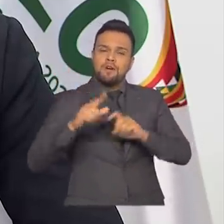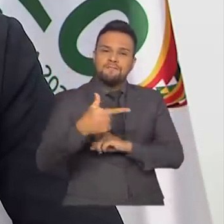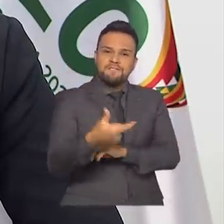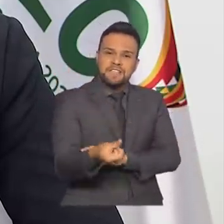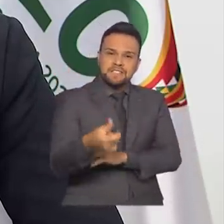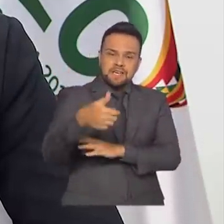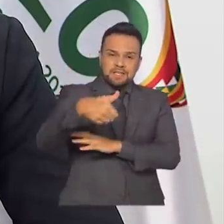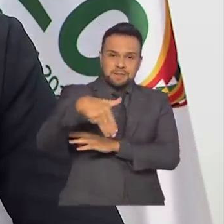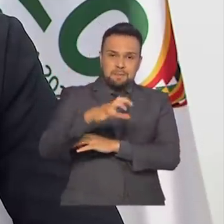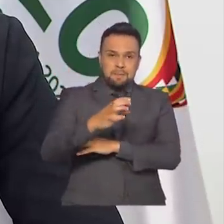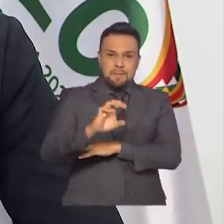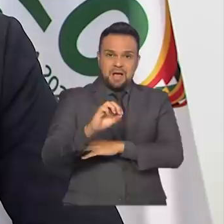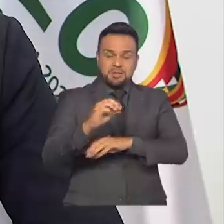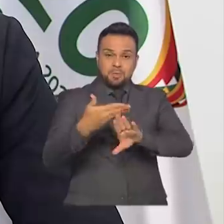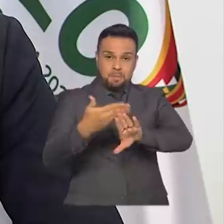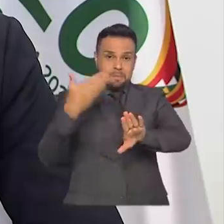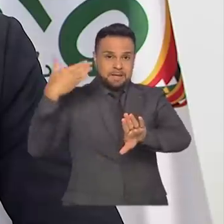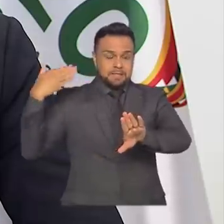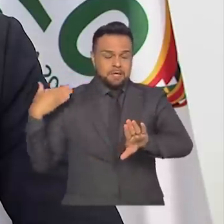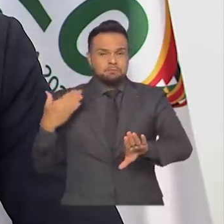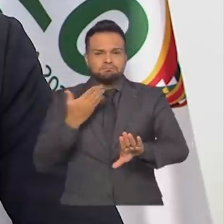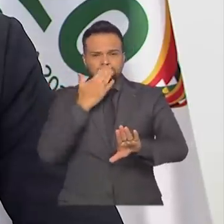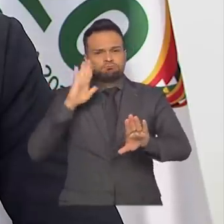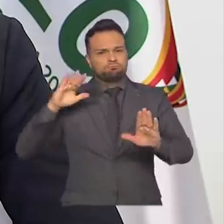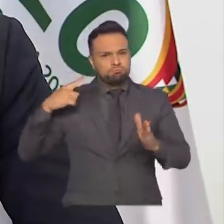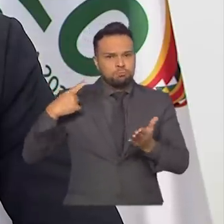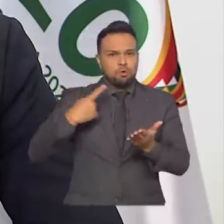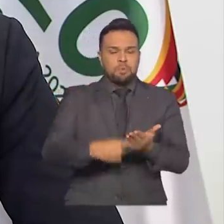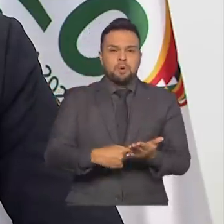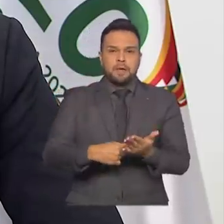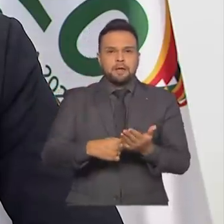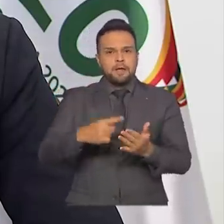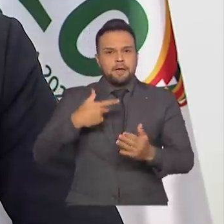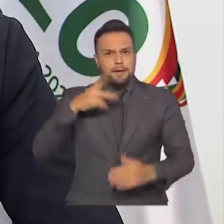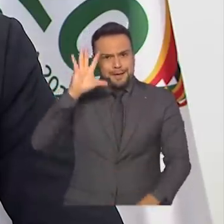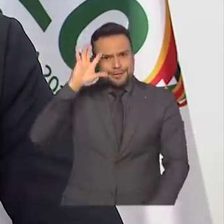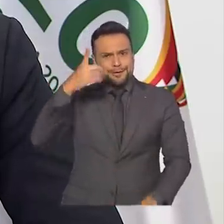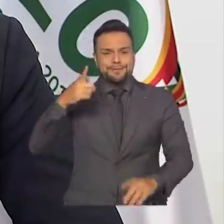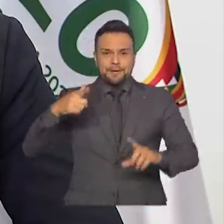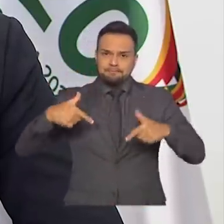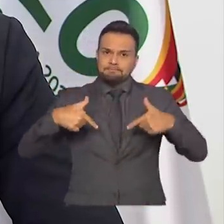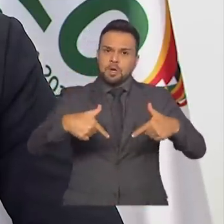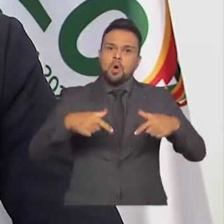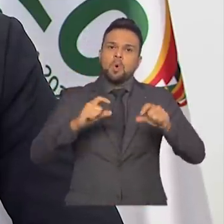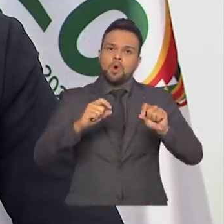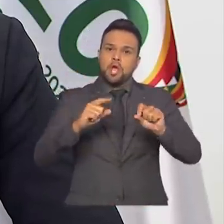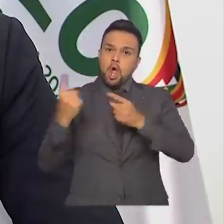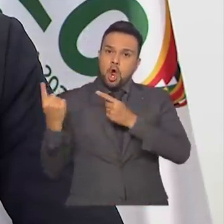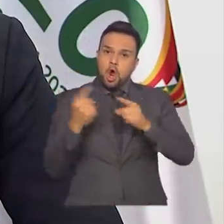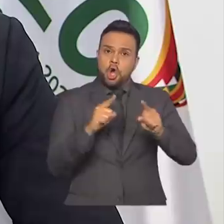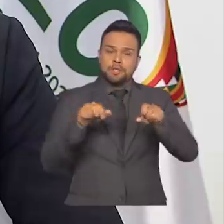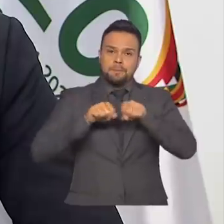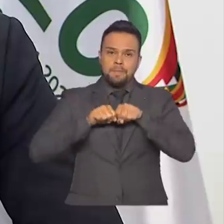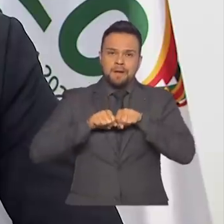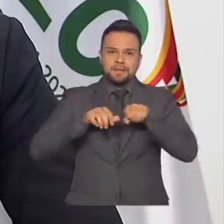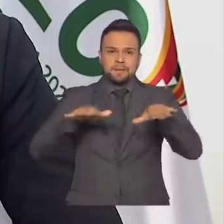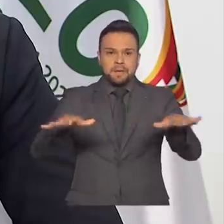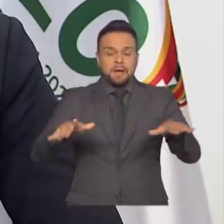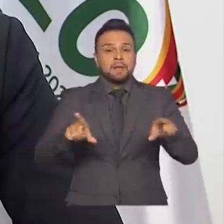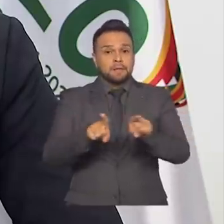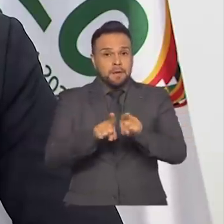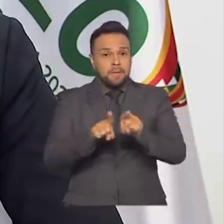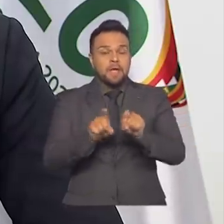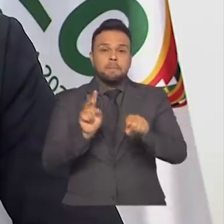de março passado, nos comprometemos a tomar todas as medidas necessárias para combater a pandemia e, ao mesmo